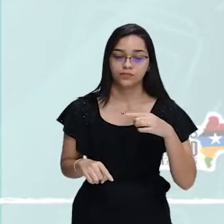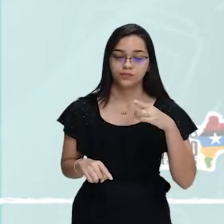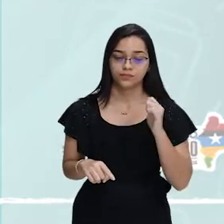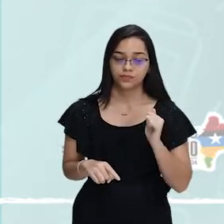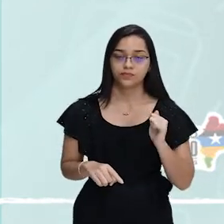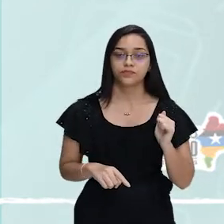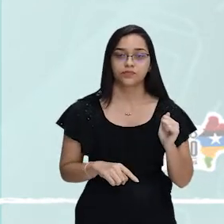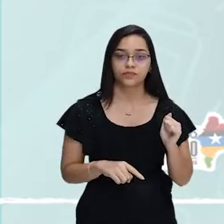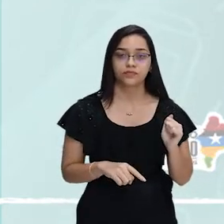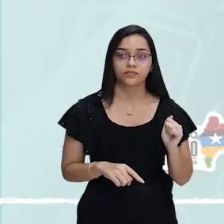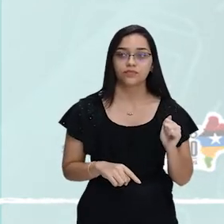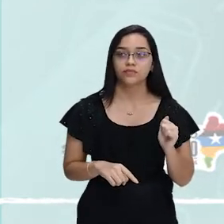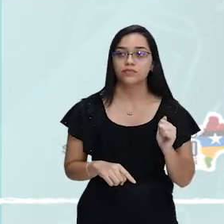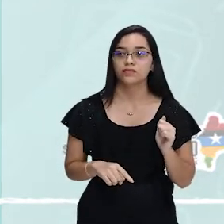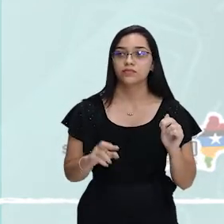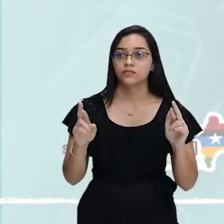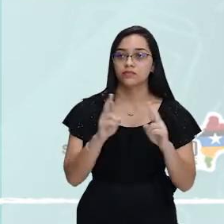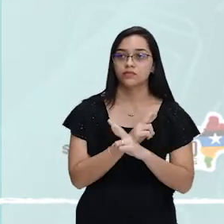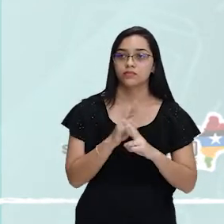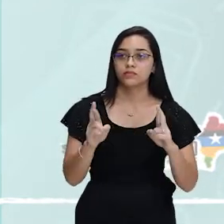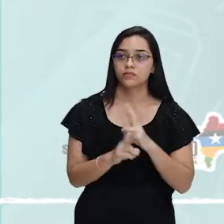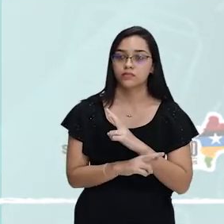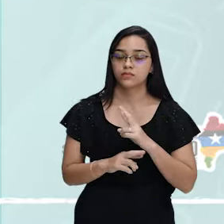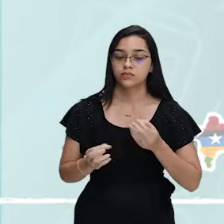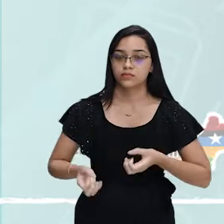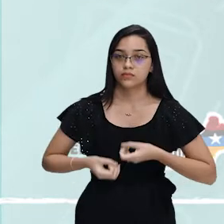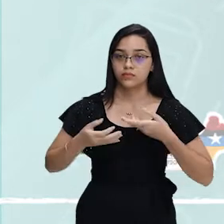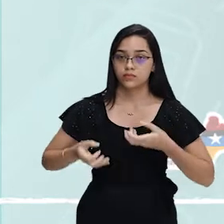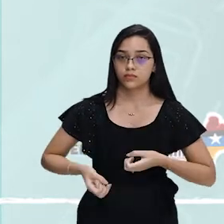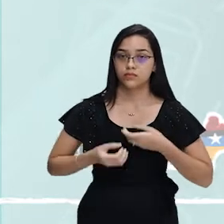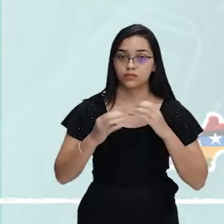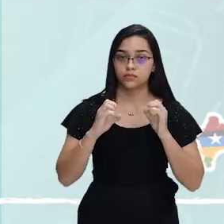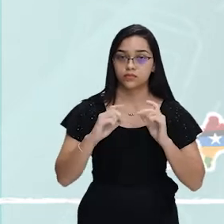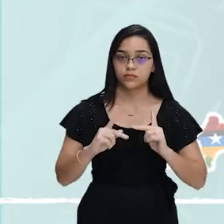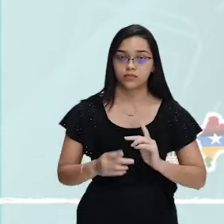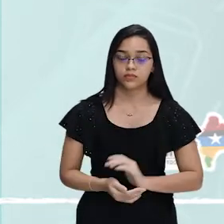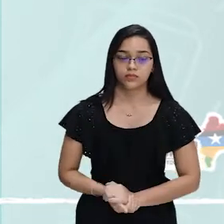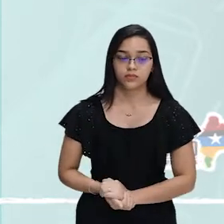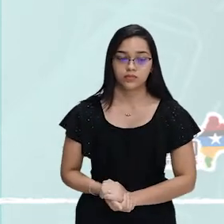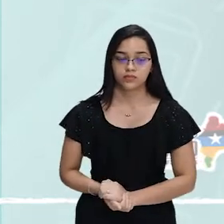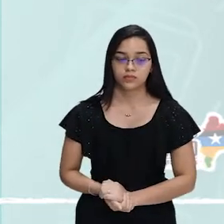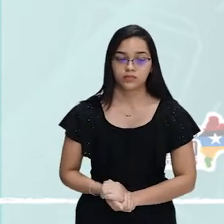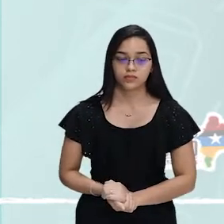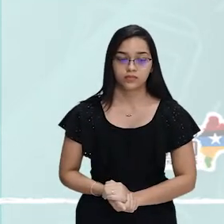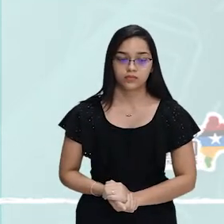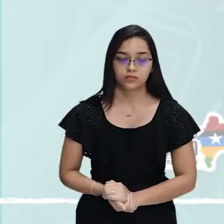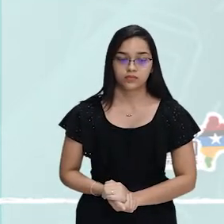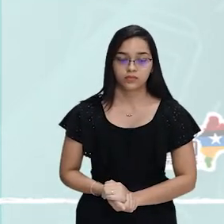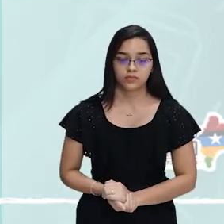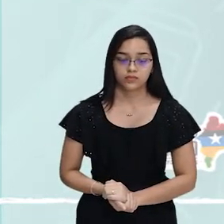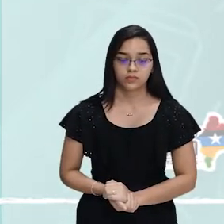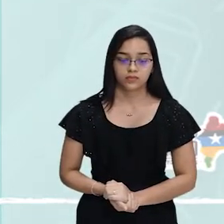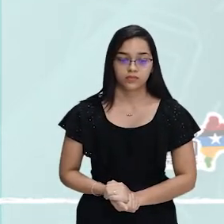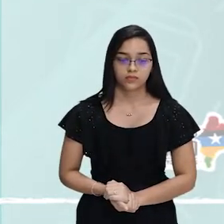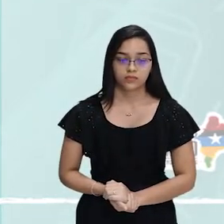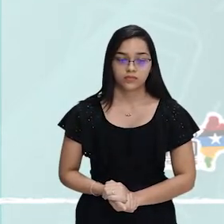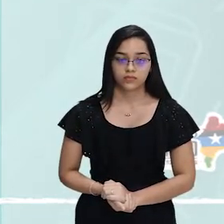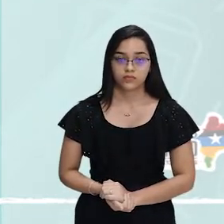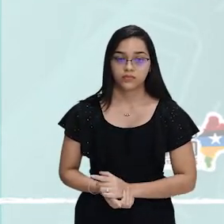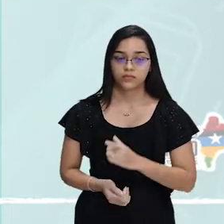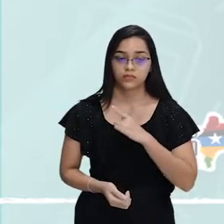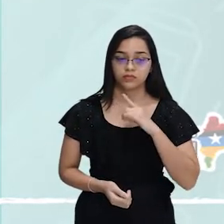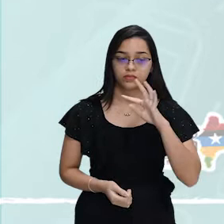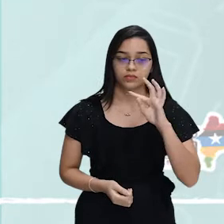de variação em relação à produção, ok? Então vamos para a resolução da questão. Pessoal,